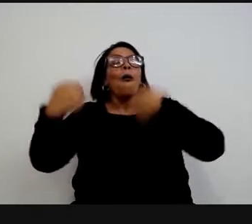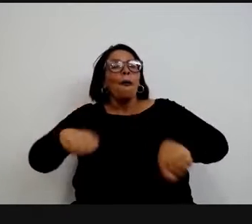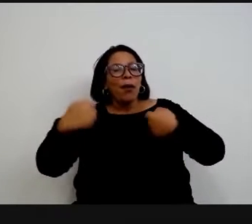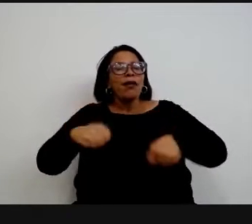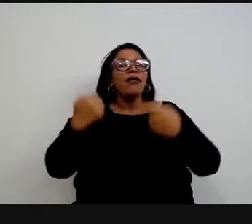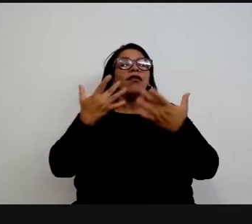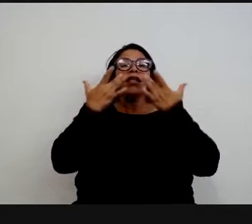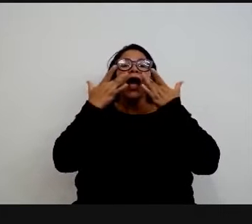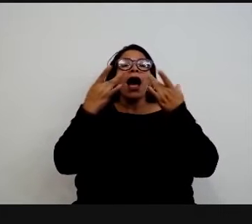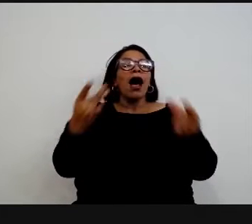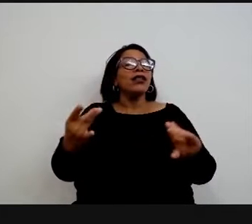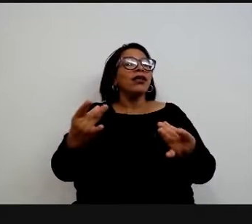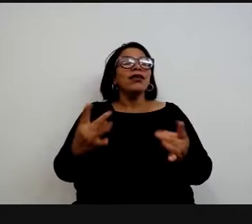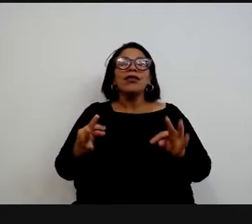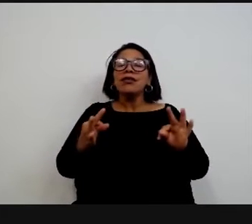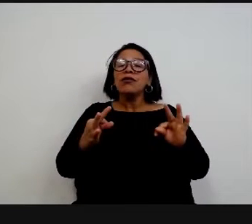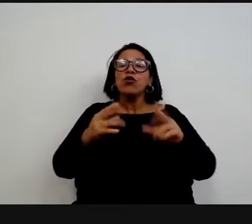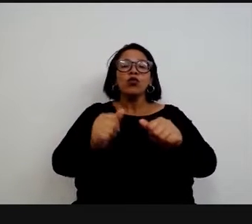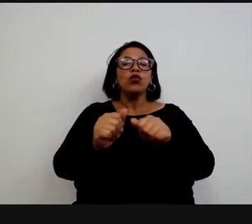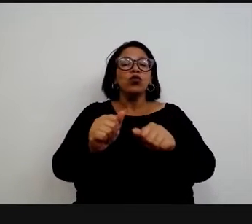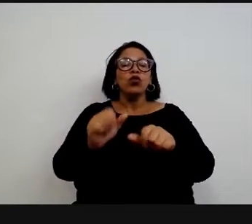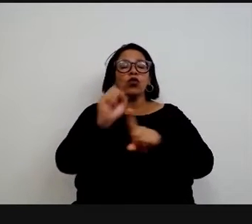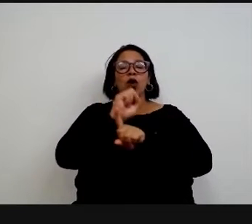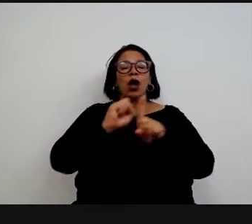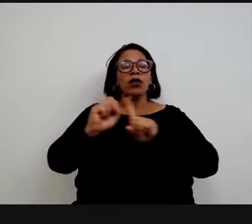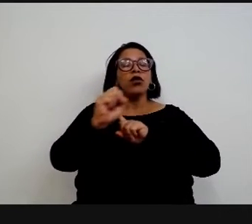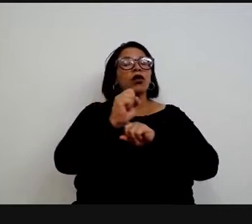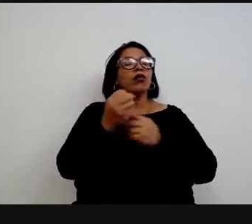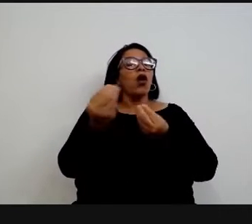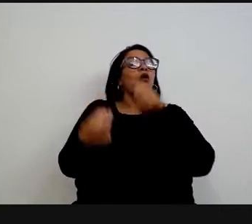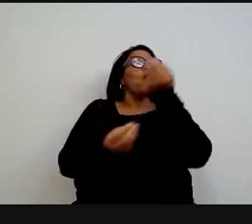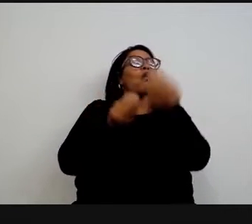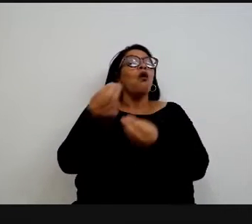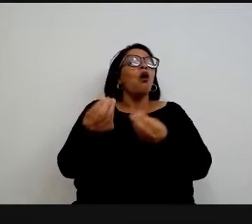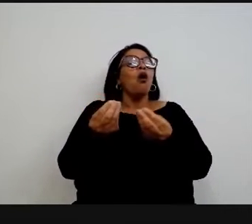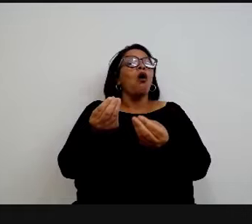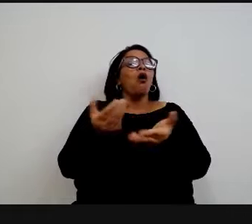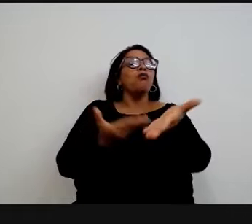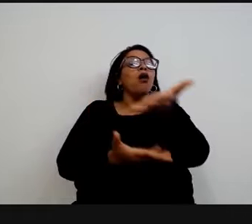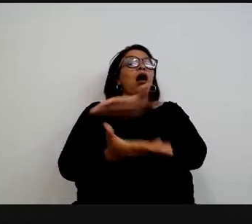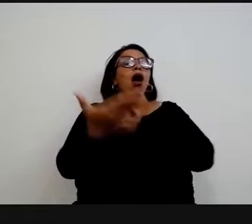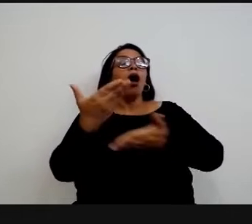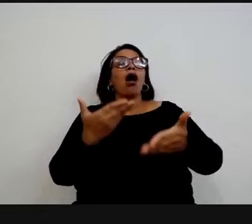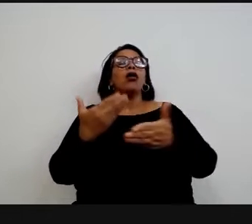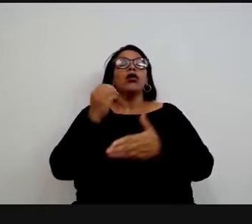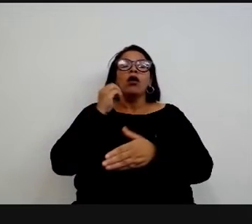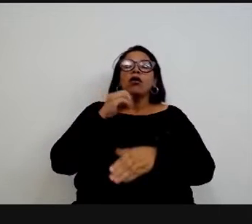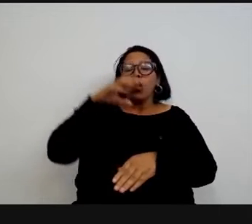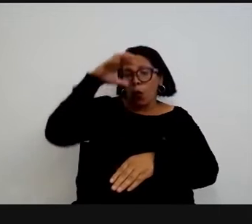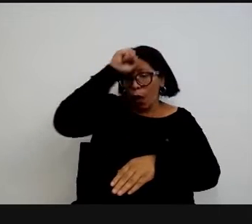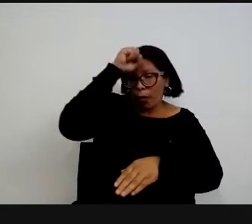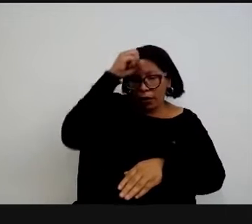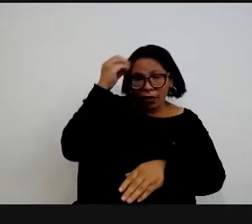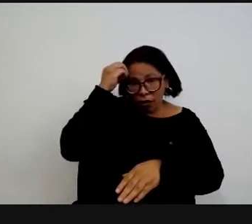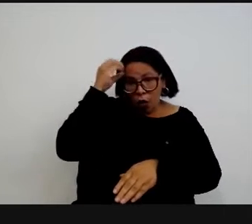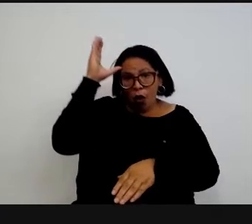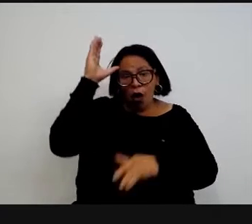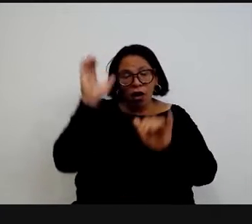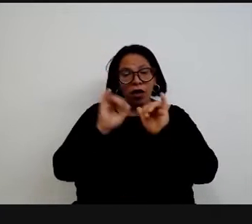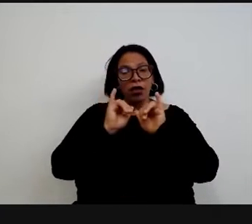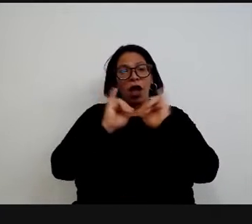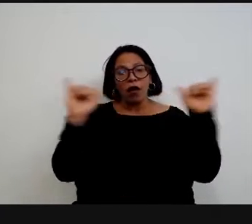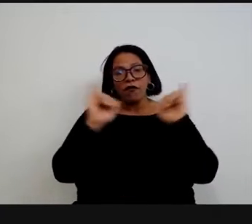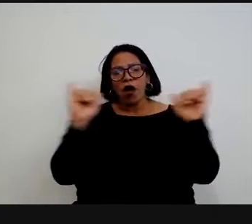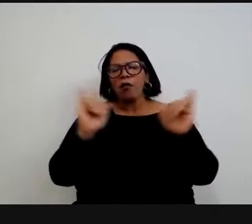Da forma como a nossa sociedade lida, né, com os desafios e exato, essa coisa da